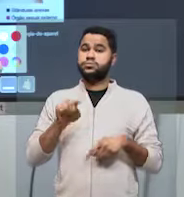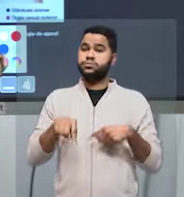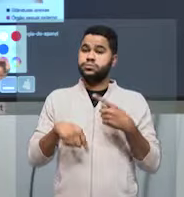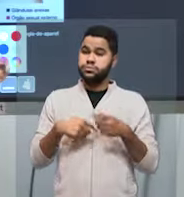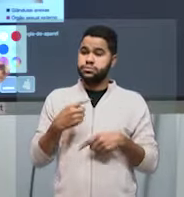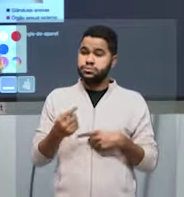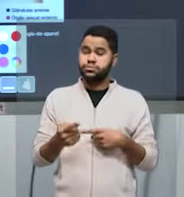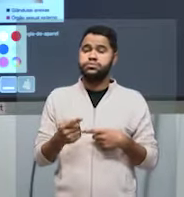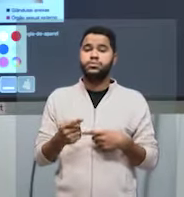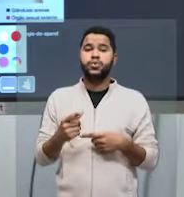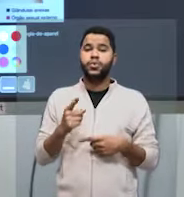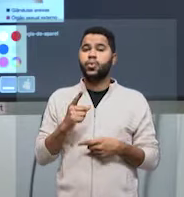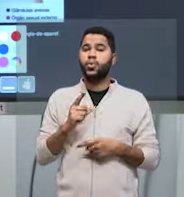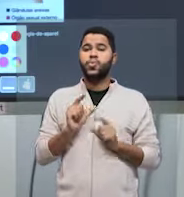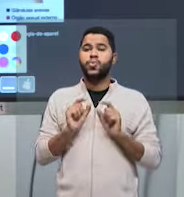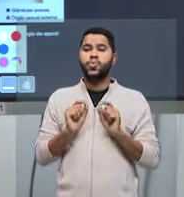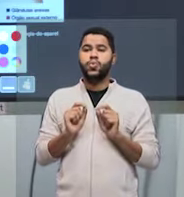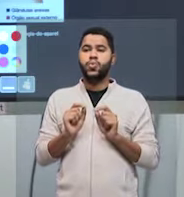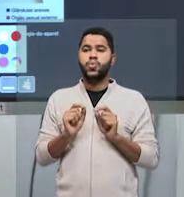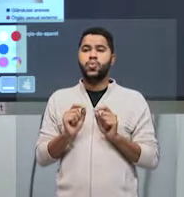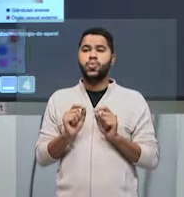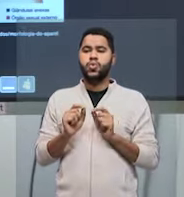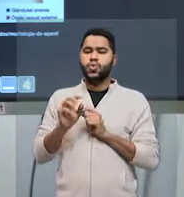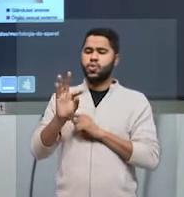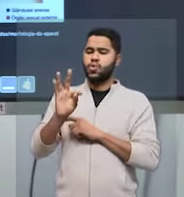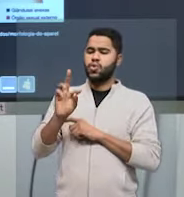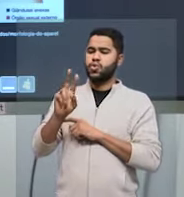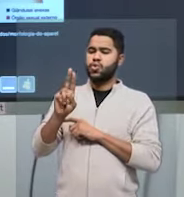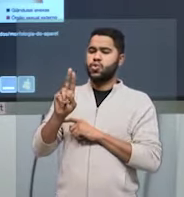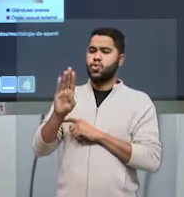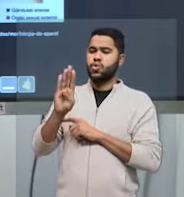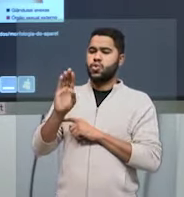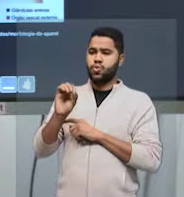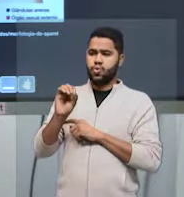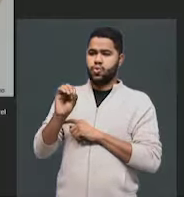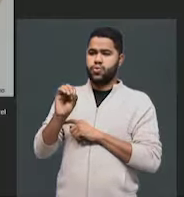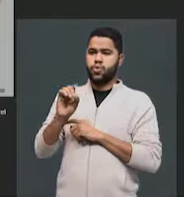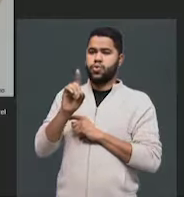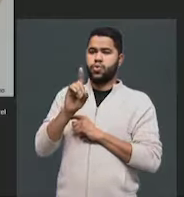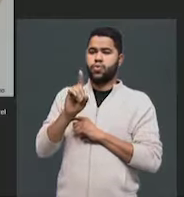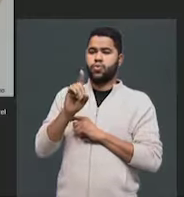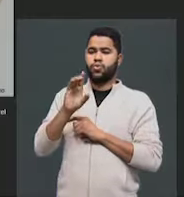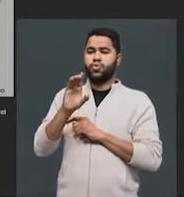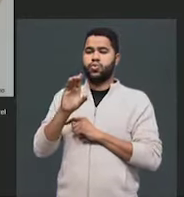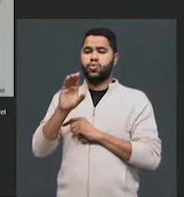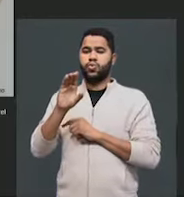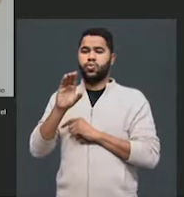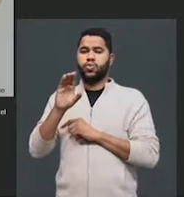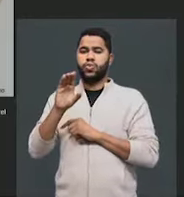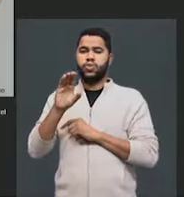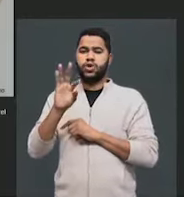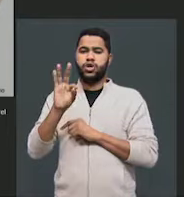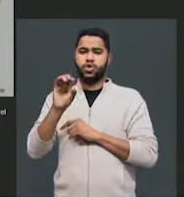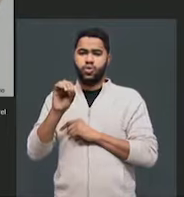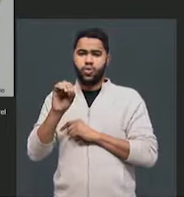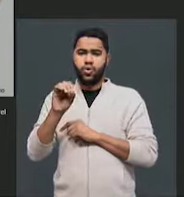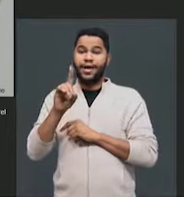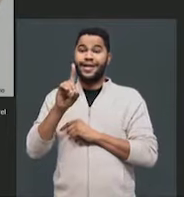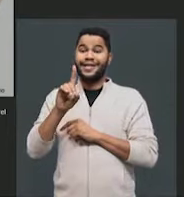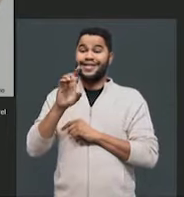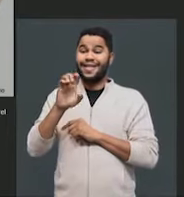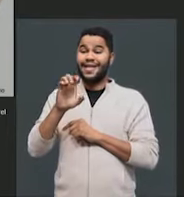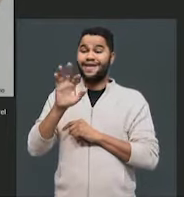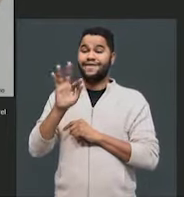Depois, nós vamos ter um tubo, que é o ducto deferente. Olha que interessante, ele